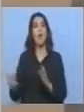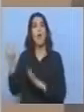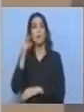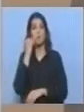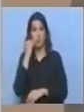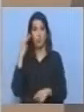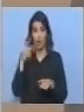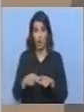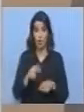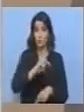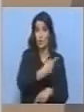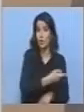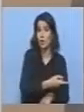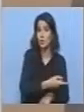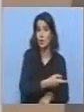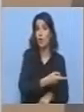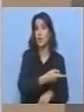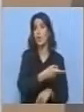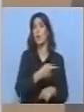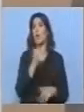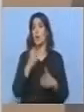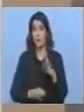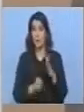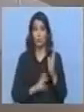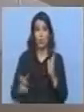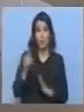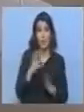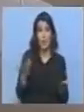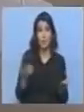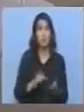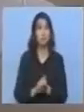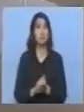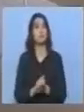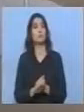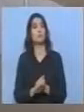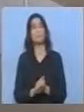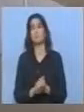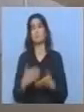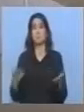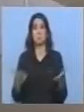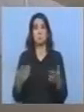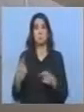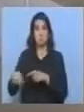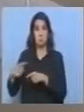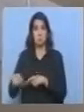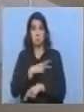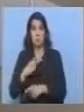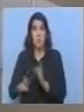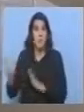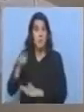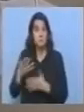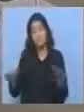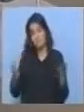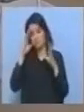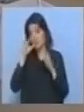de cortes noutro setor? Por via de aumento de impostos? Por via de aumento de propinas, não sei, temos que